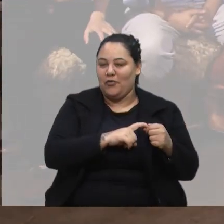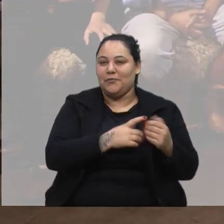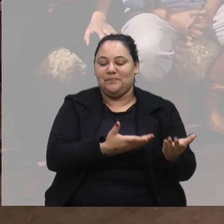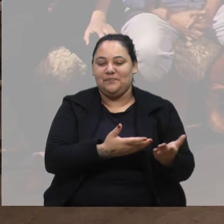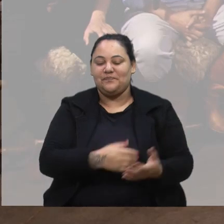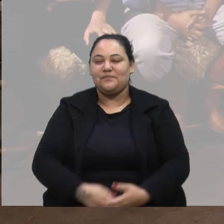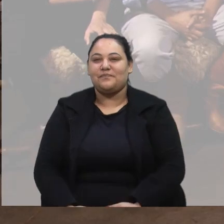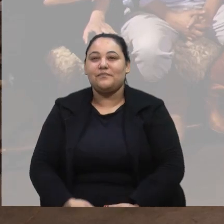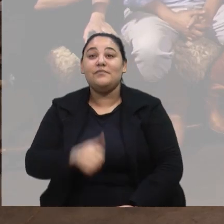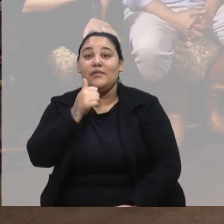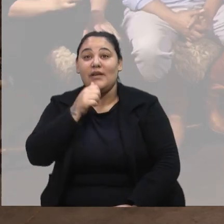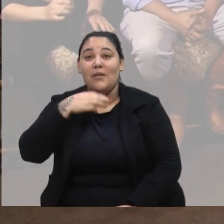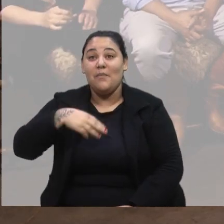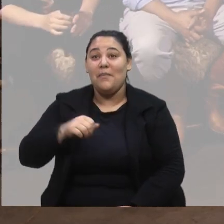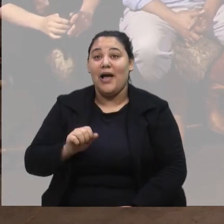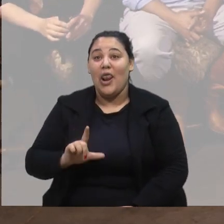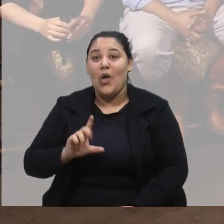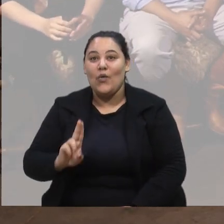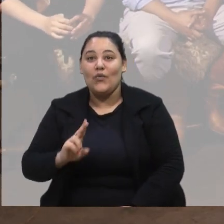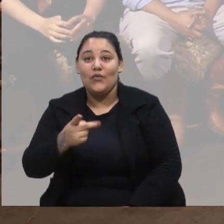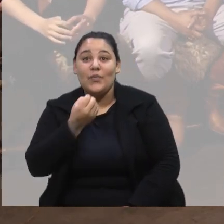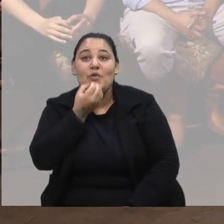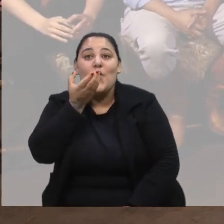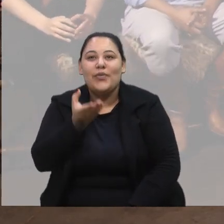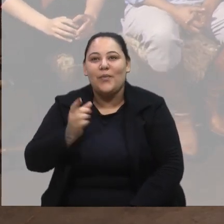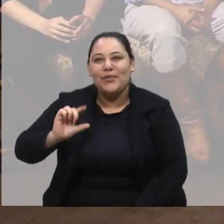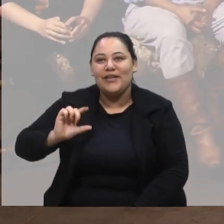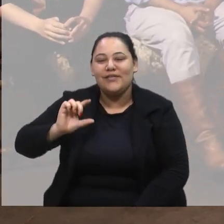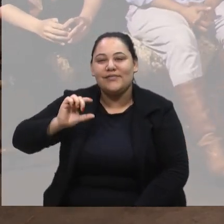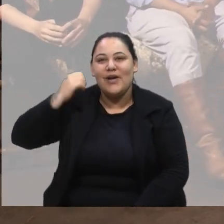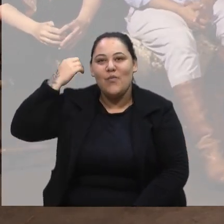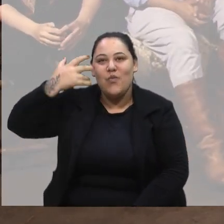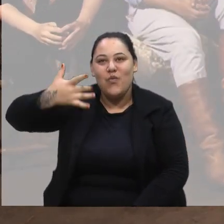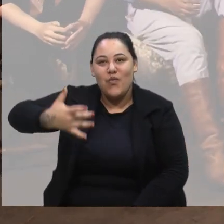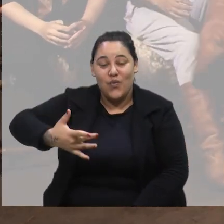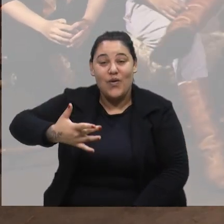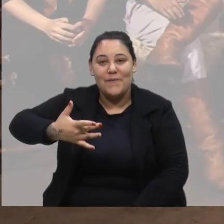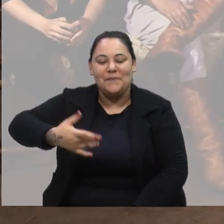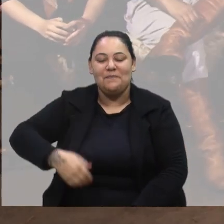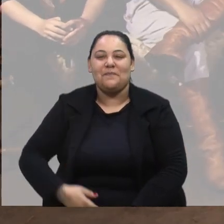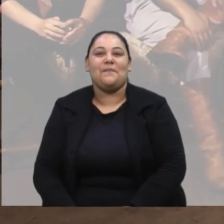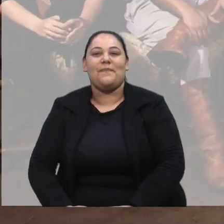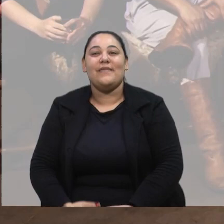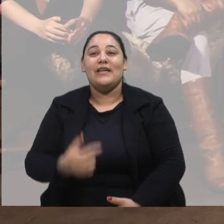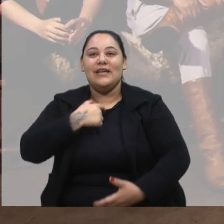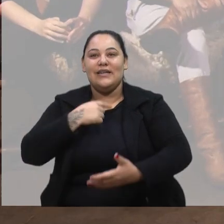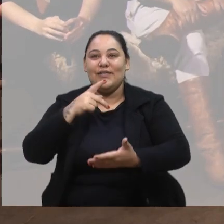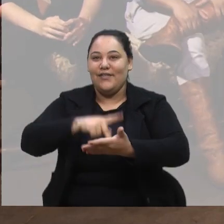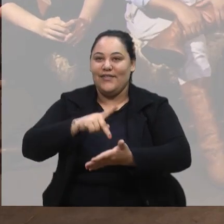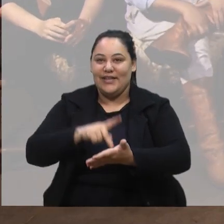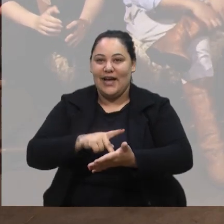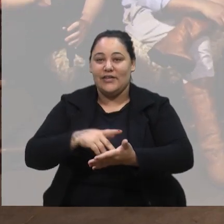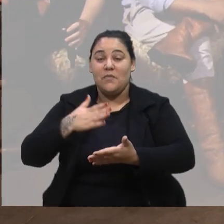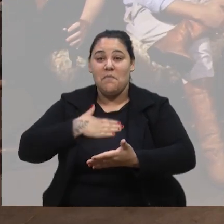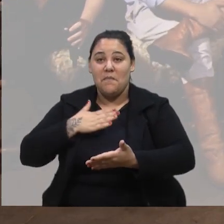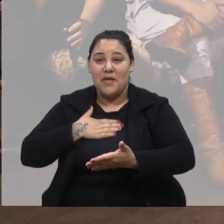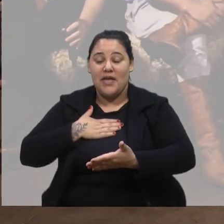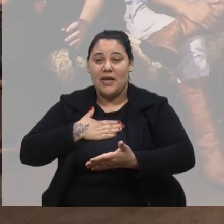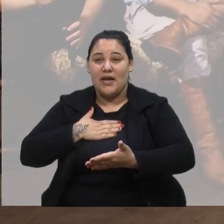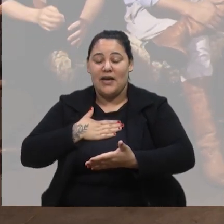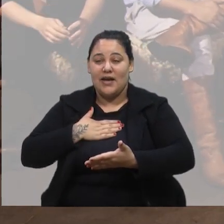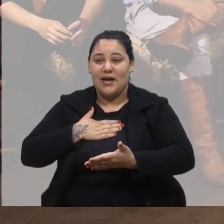Malu, vamos falar um pouquinho da tua história? Vamos. Na verdade, a minha trajetória